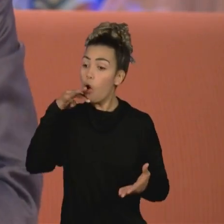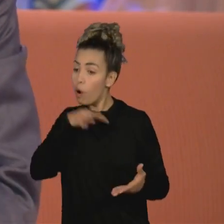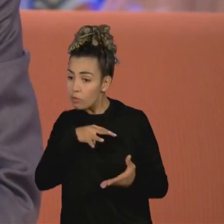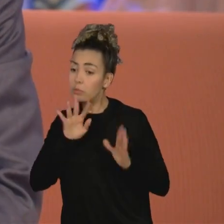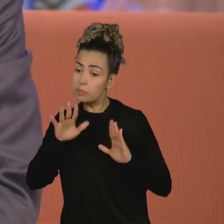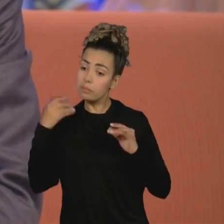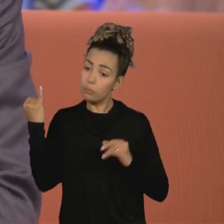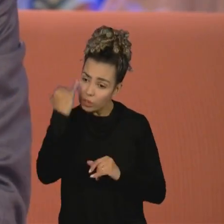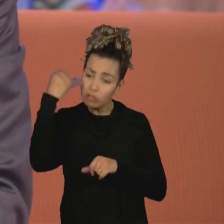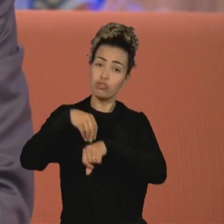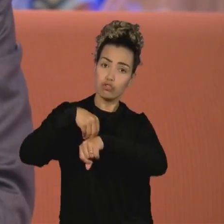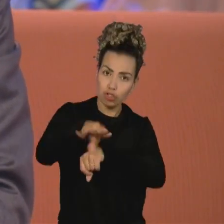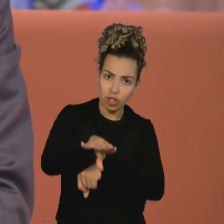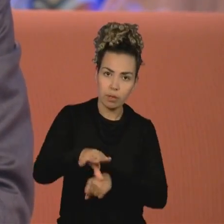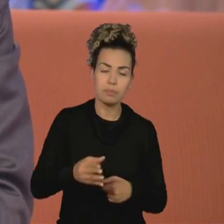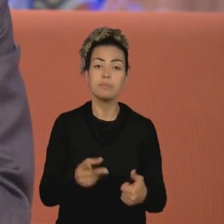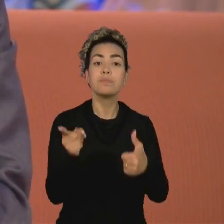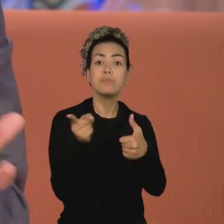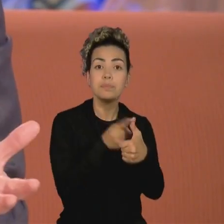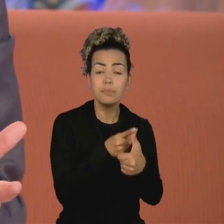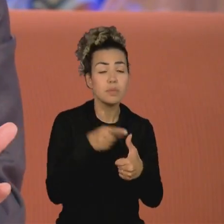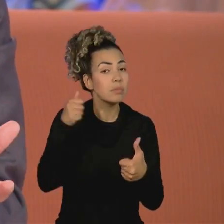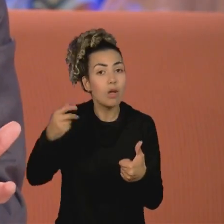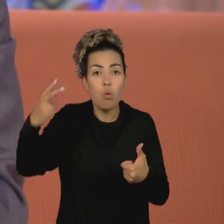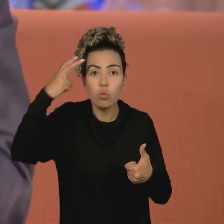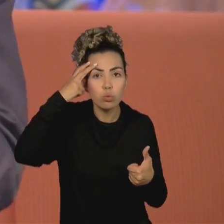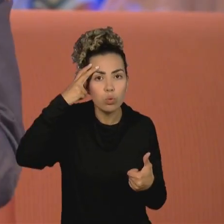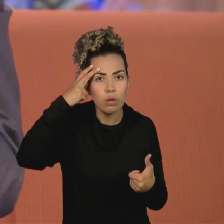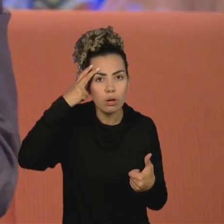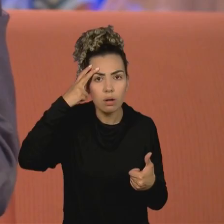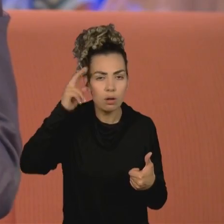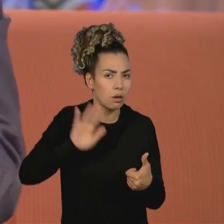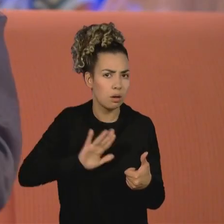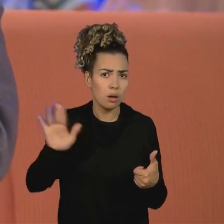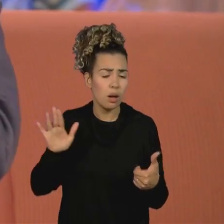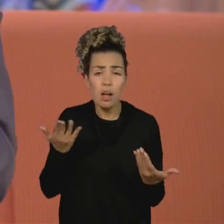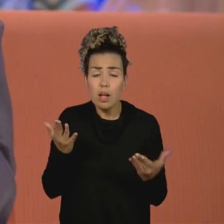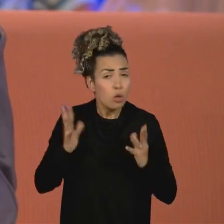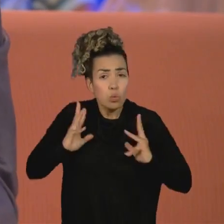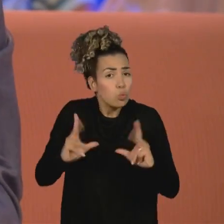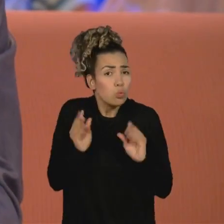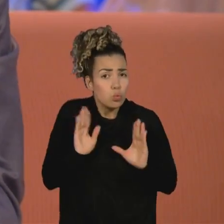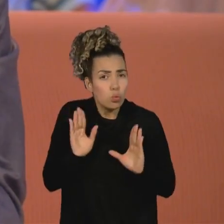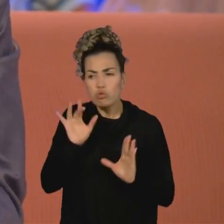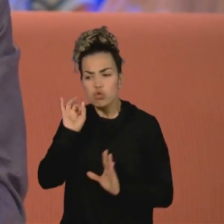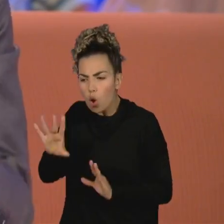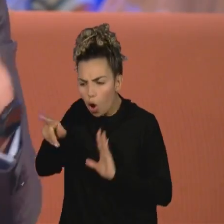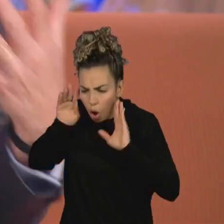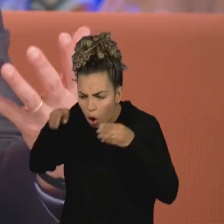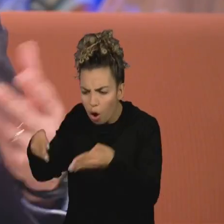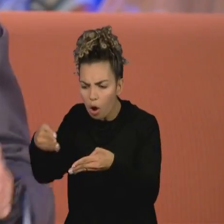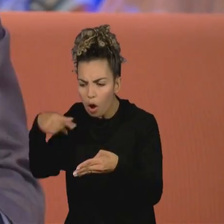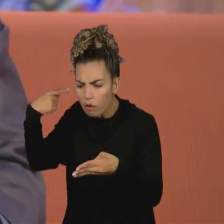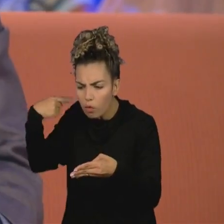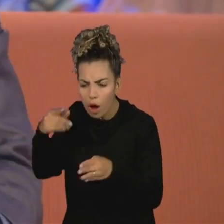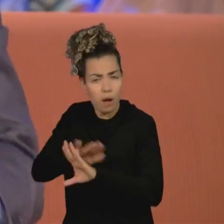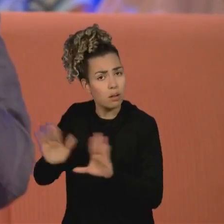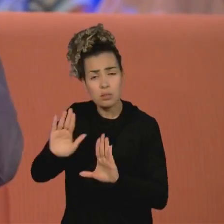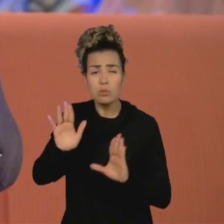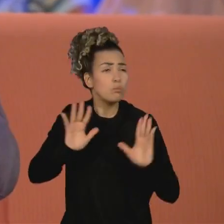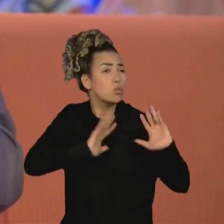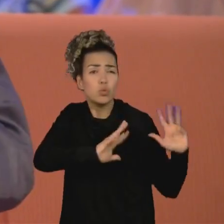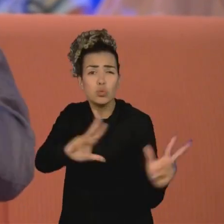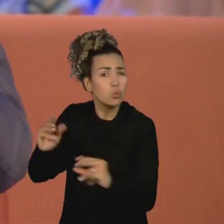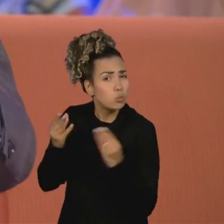1, você tem que ter cultura. Aliás, isso vale para tudo, né? Qualquer coisa que você quiser fazer na tua vida é fundamental ter cultura. Então é ler, ir